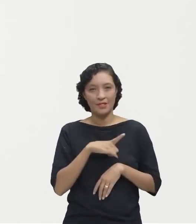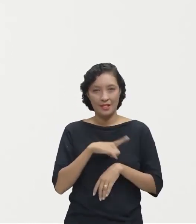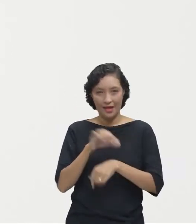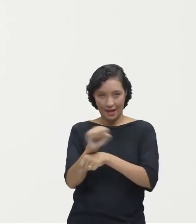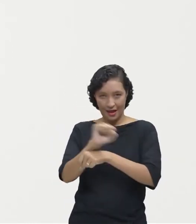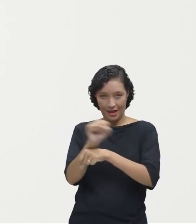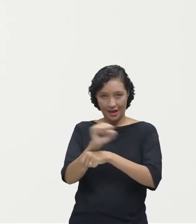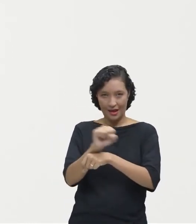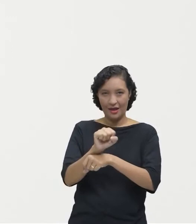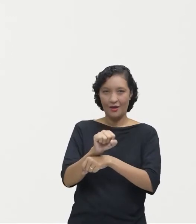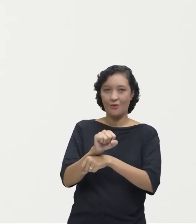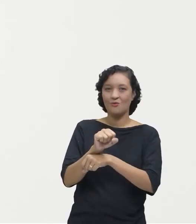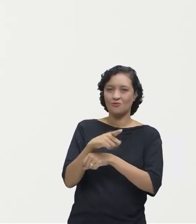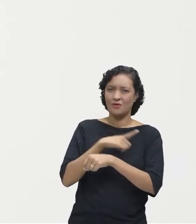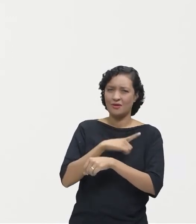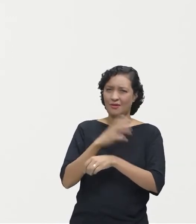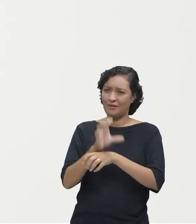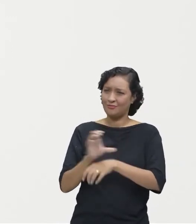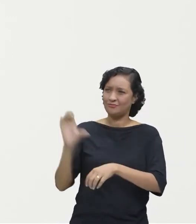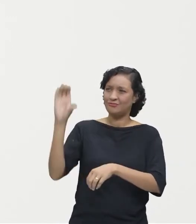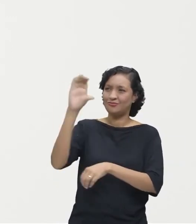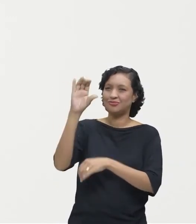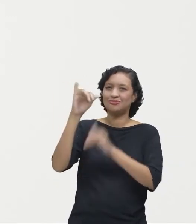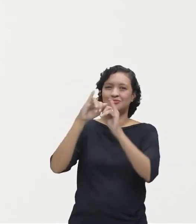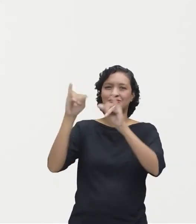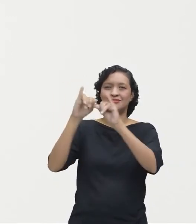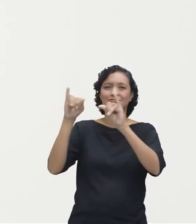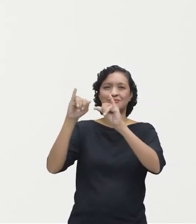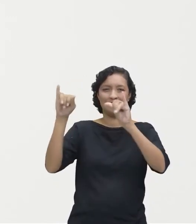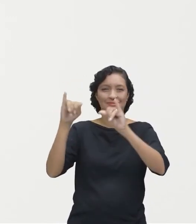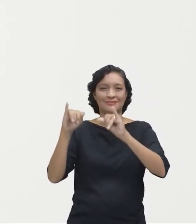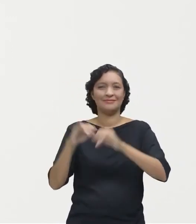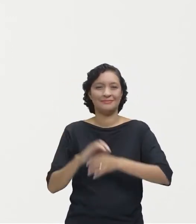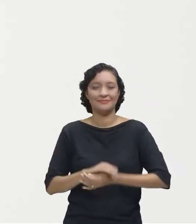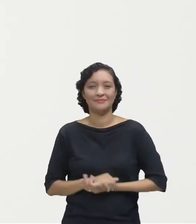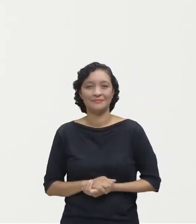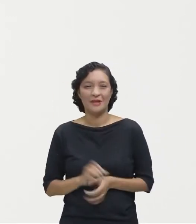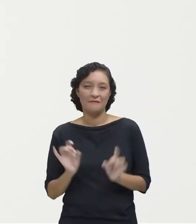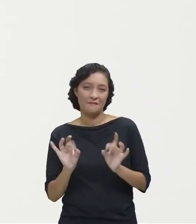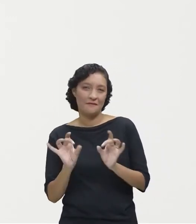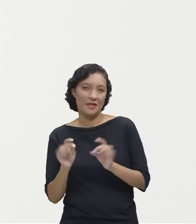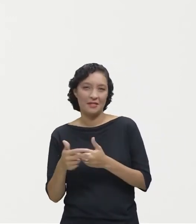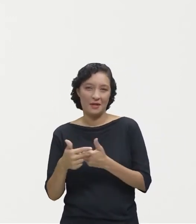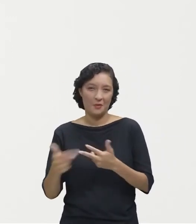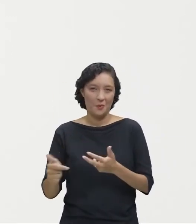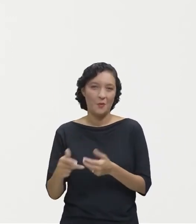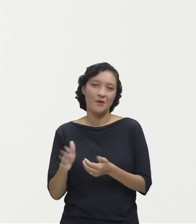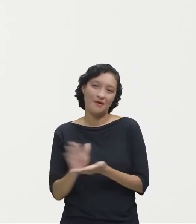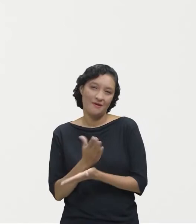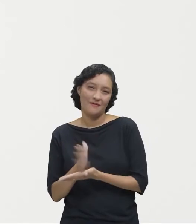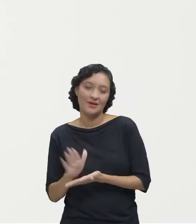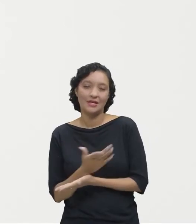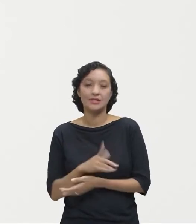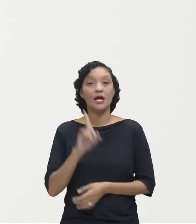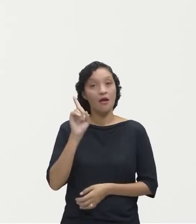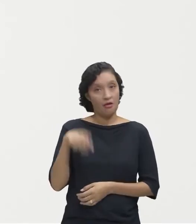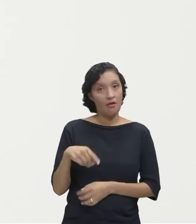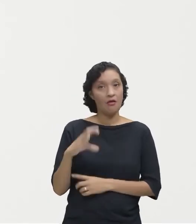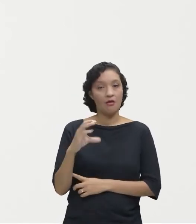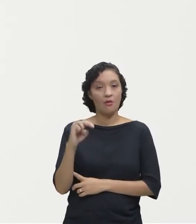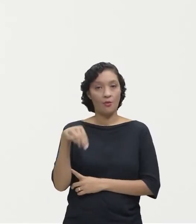que passa com megafone, fazendo alguma propaganda? Tem forma também de